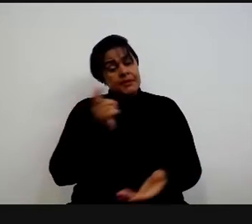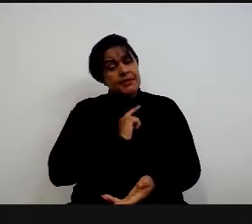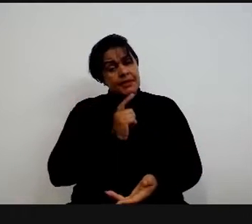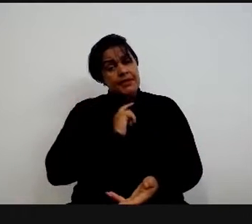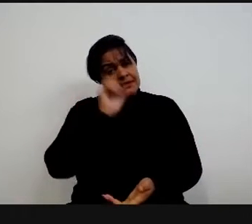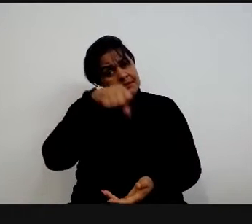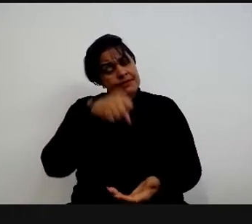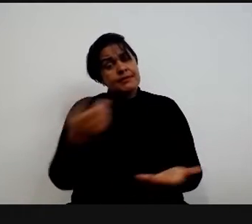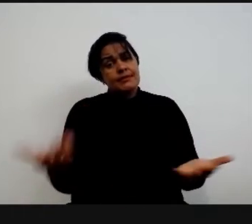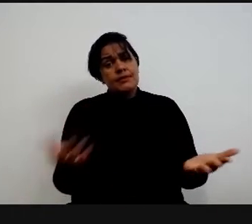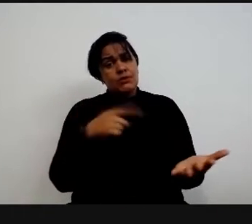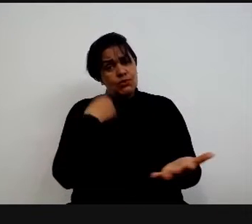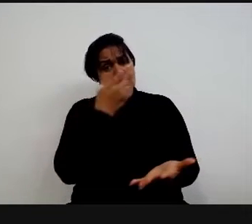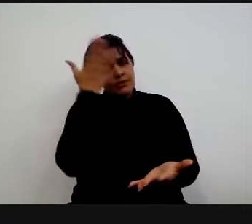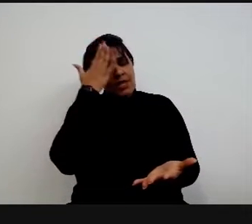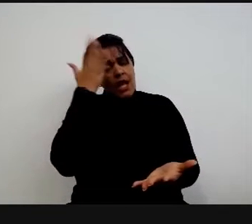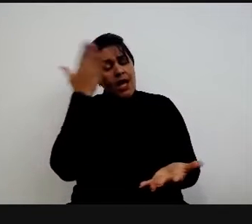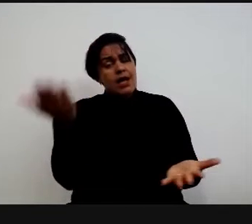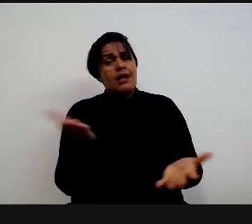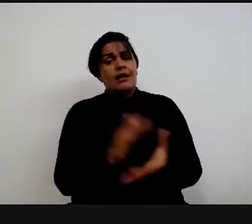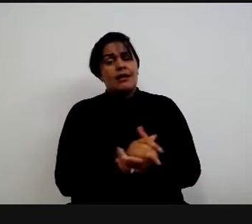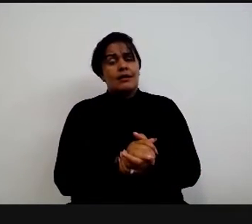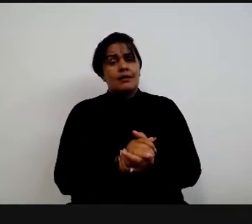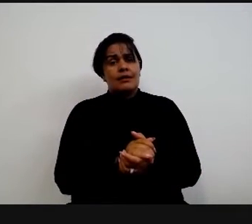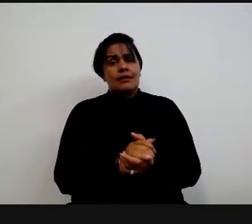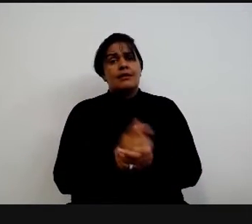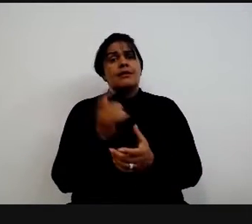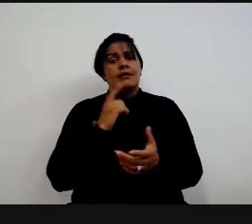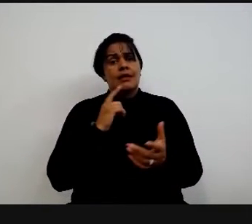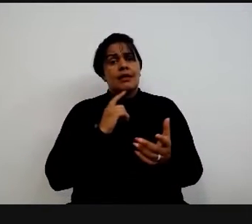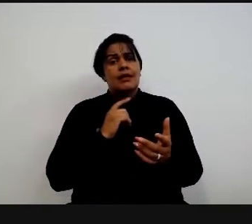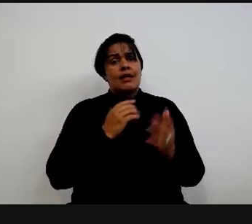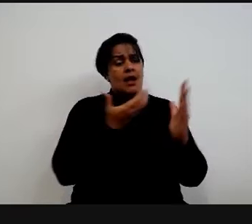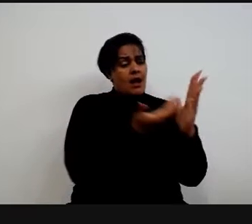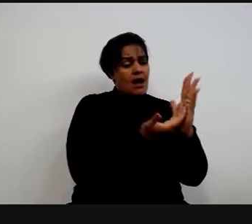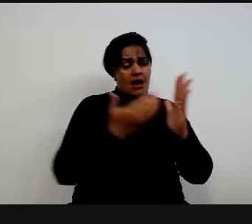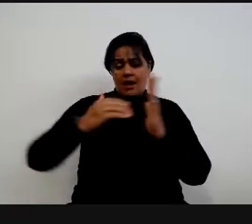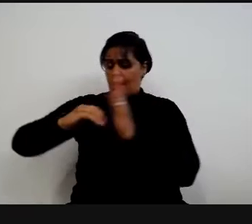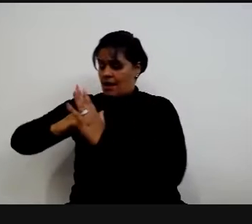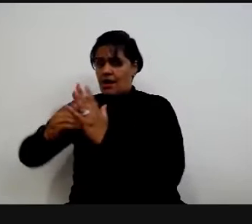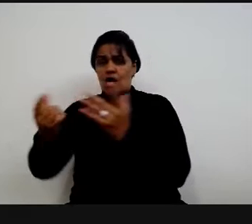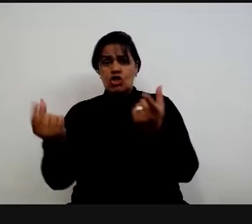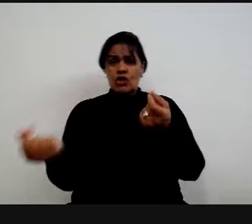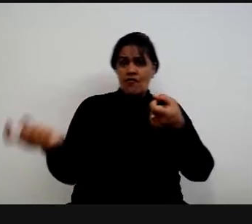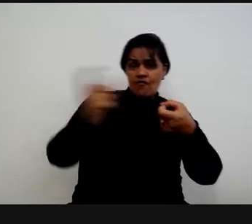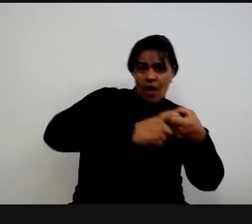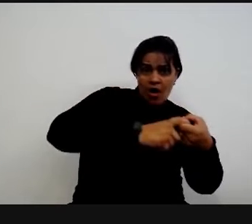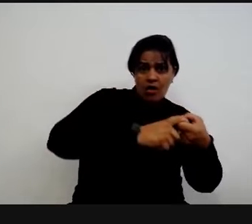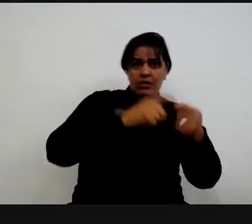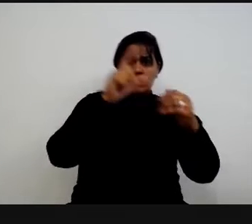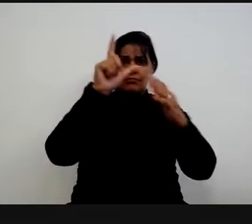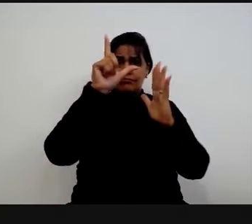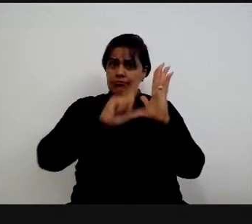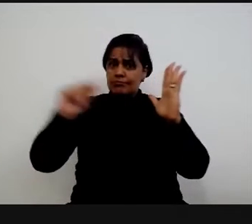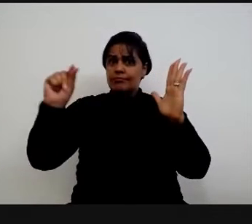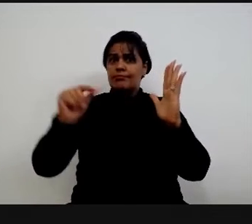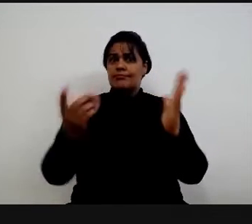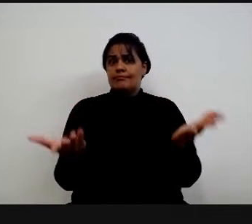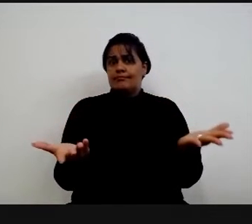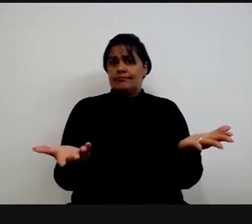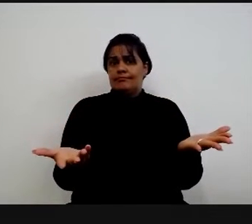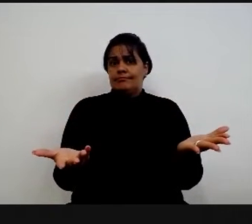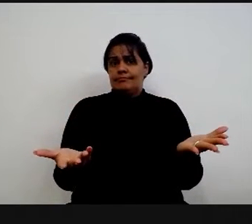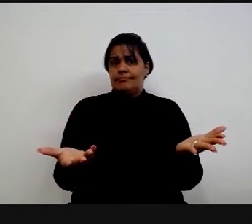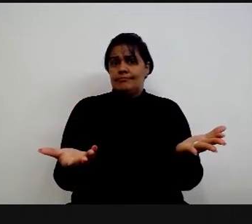Congresso Nacional, nós sabemos disso. Câmara e Senado devolvendo dinheiro para o Palácio do Planalto.